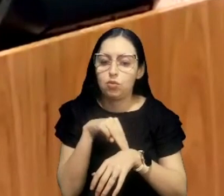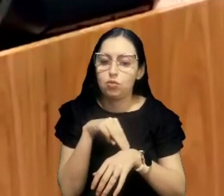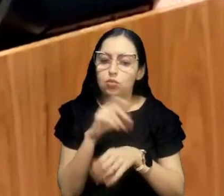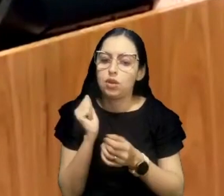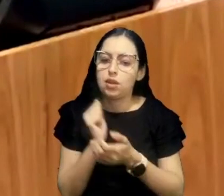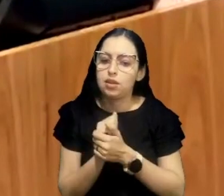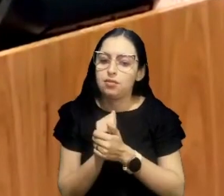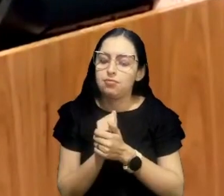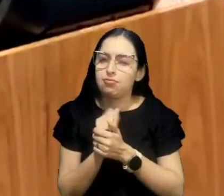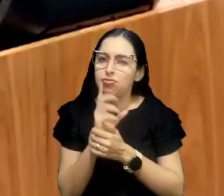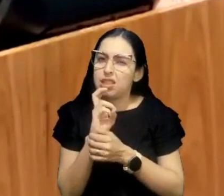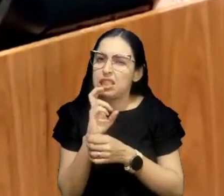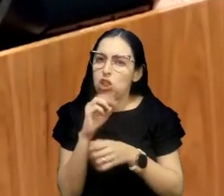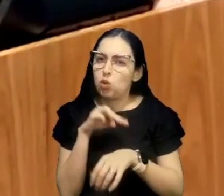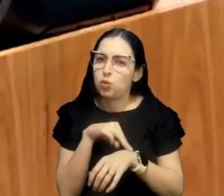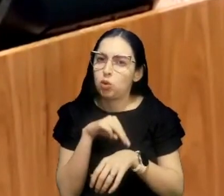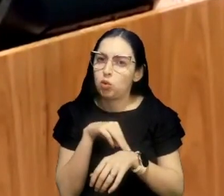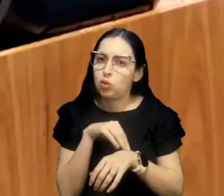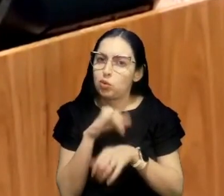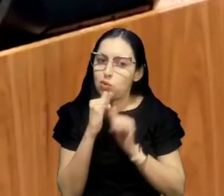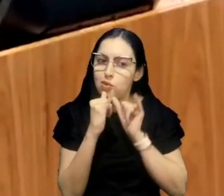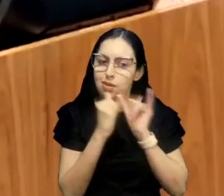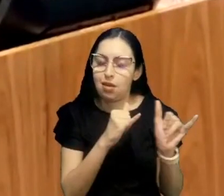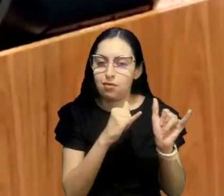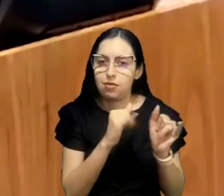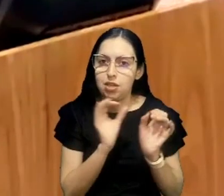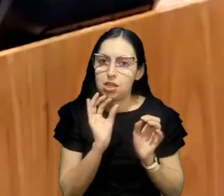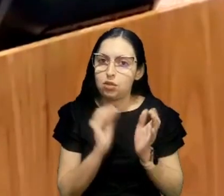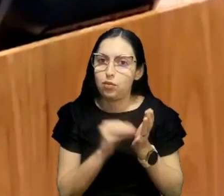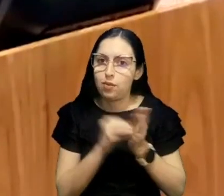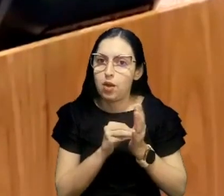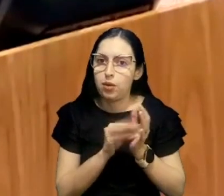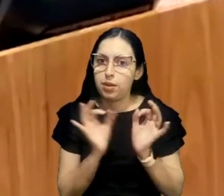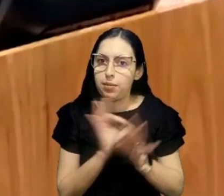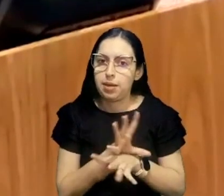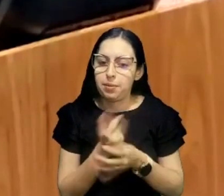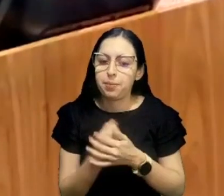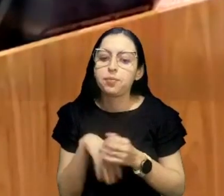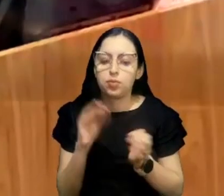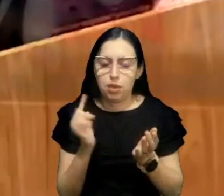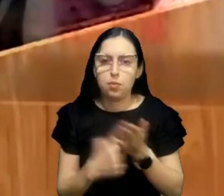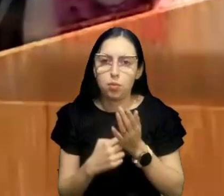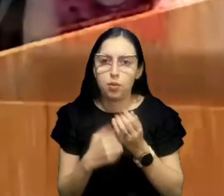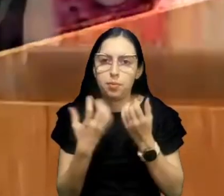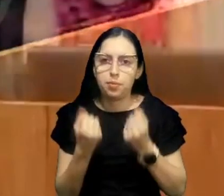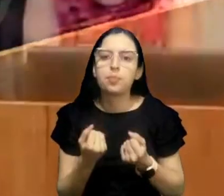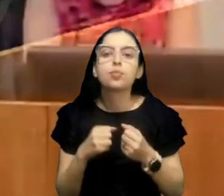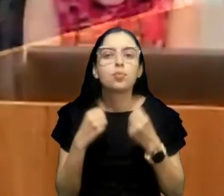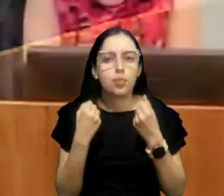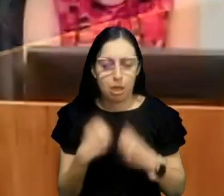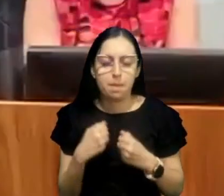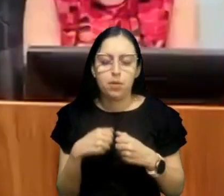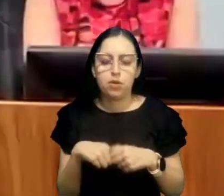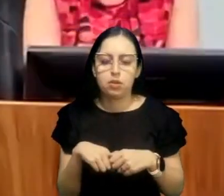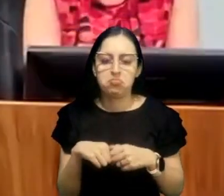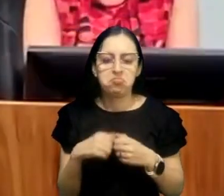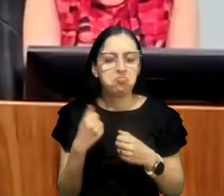der, assim, 5 minutos, eu aviso para a senhora. Pode ser? Fica à vontade. Não se ou não